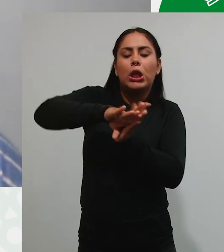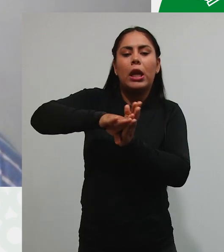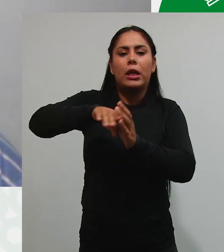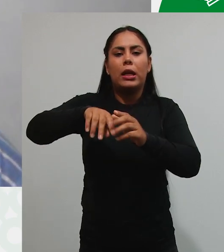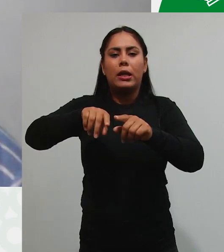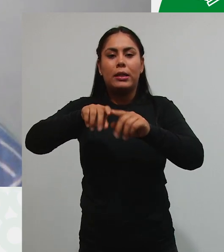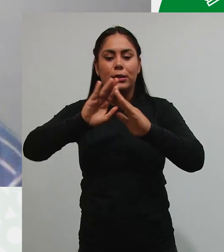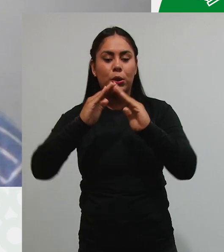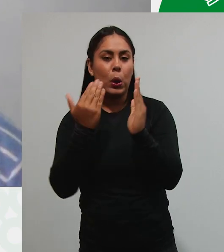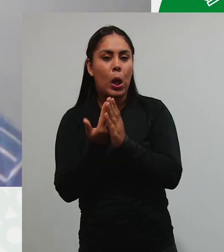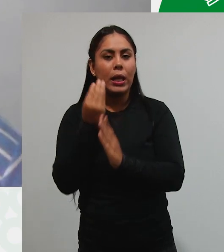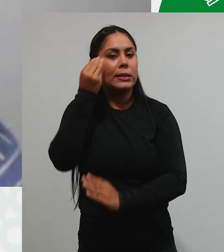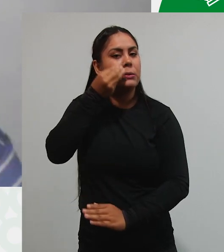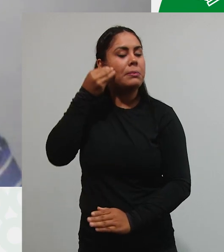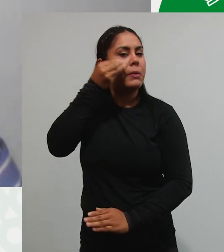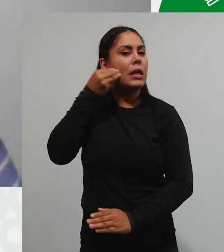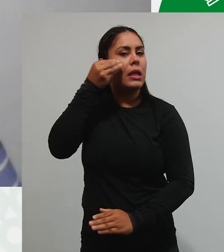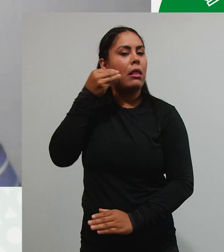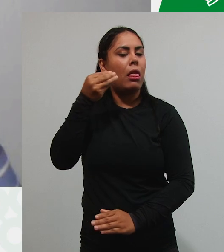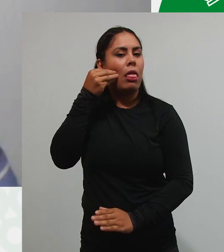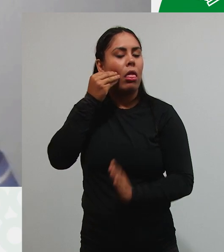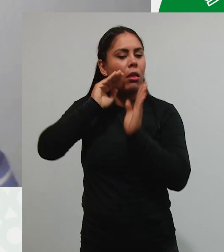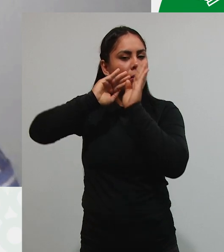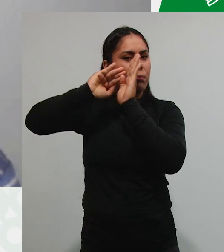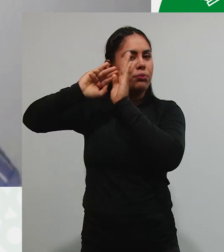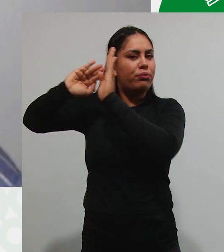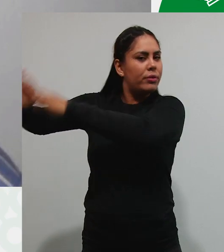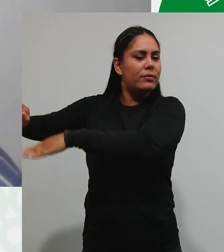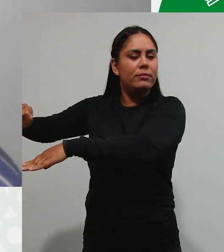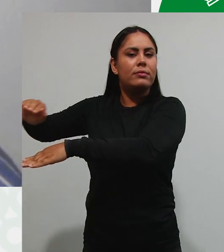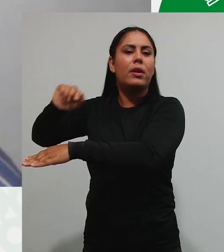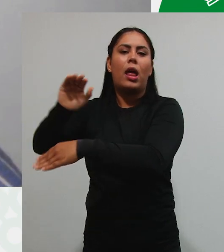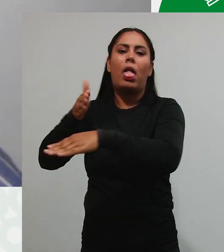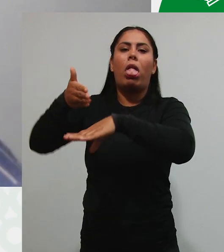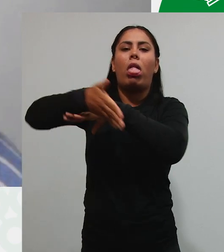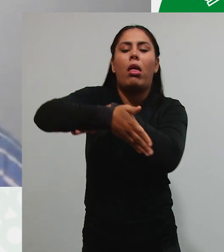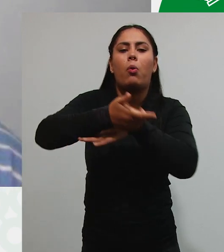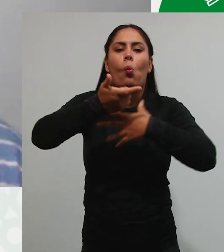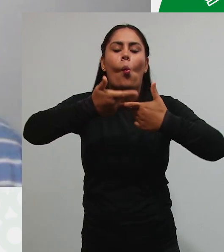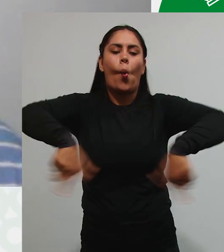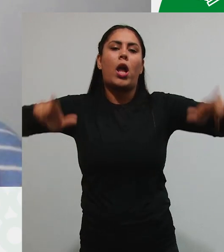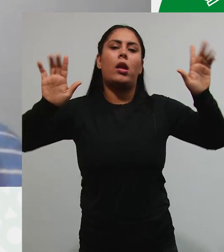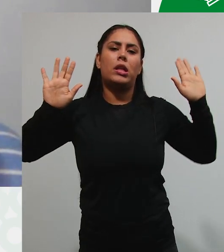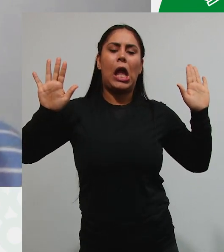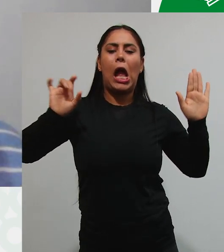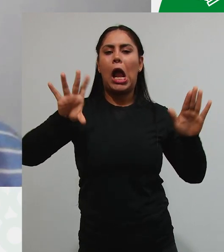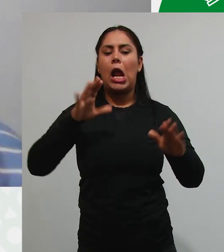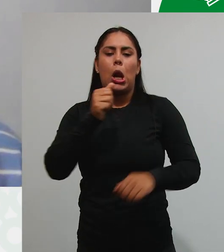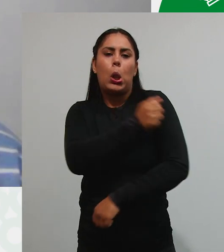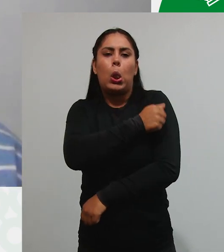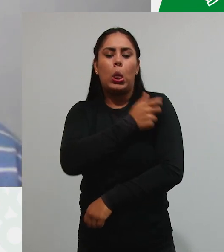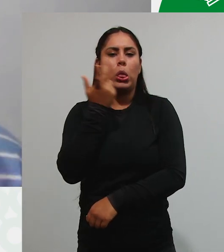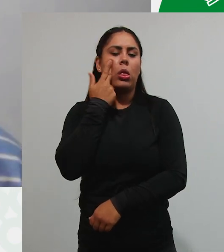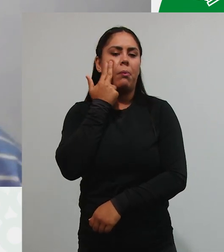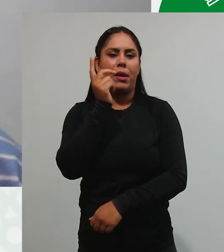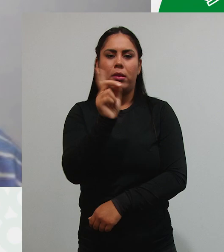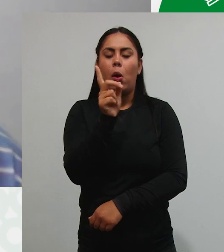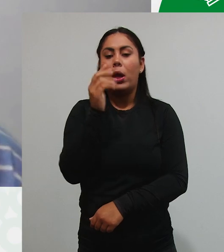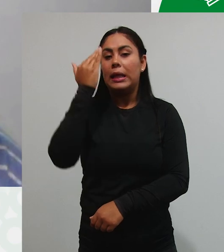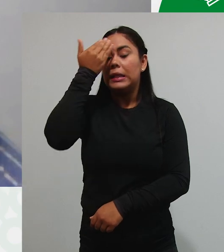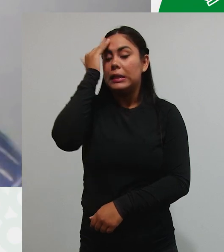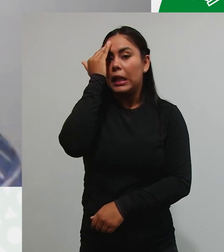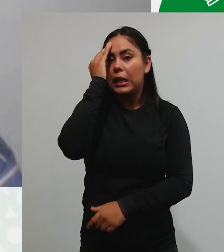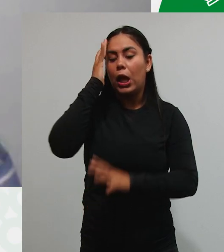ele chega na escola, essa sua experiência de vida não fica pendurada do lado de fora e ele entra para a sala e ele é só aluno ou